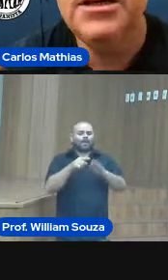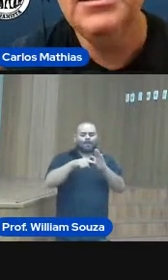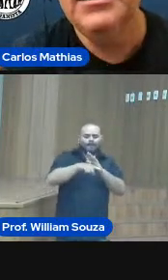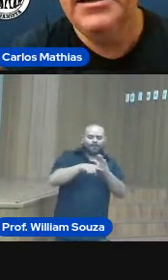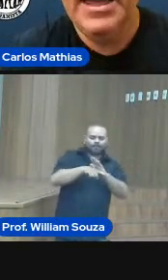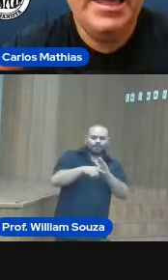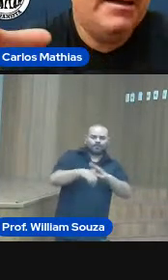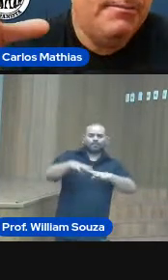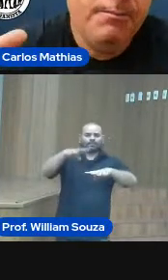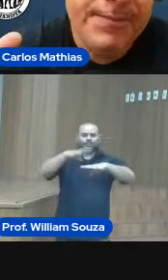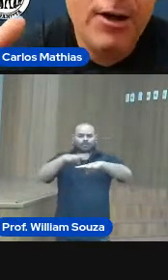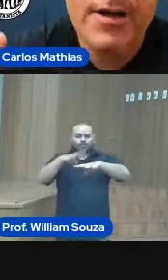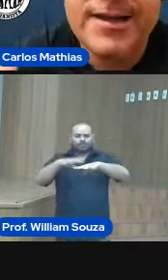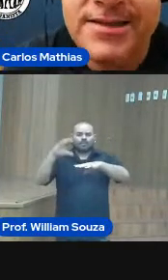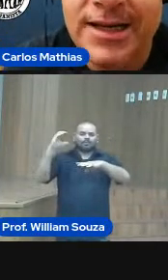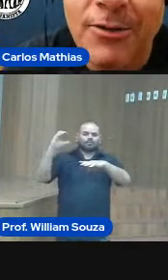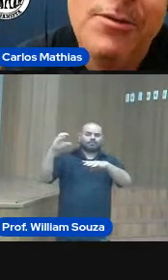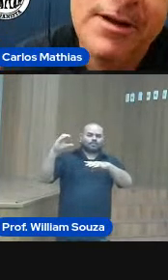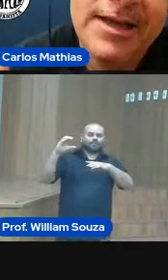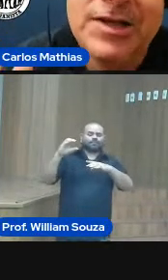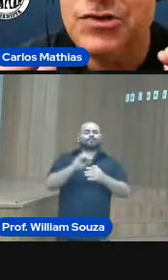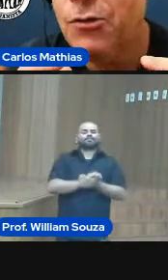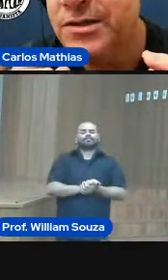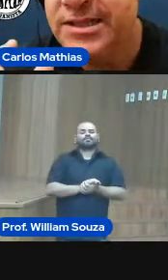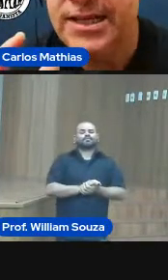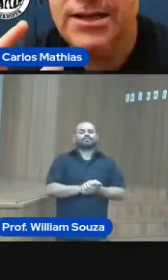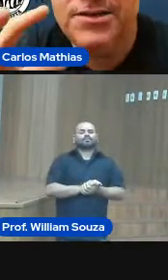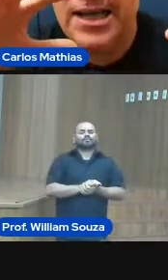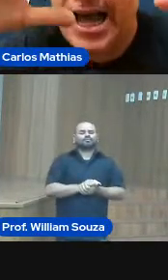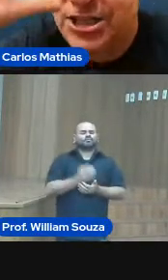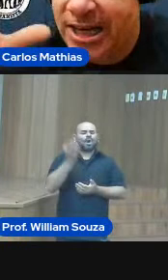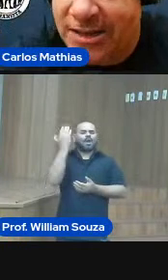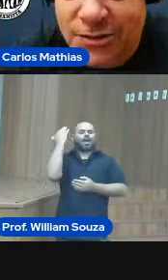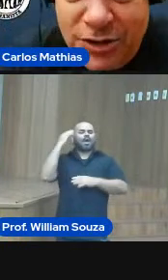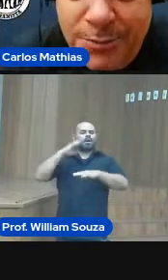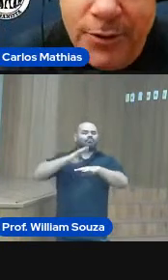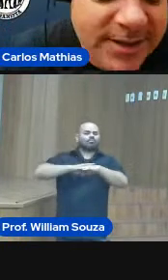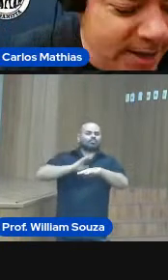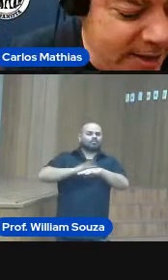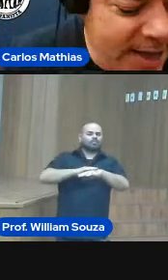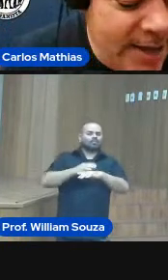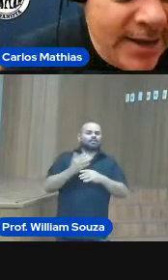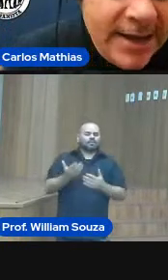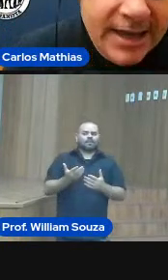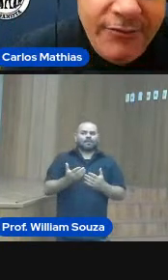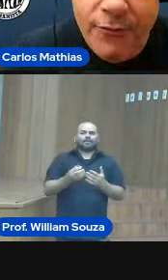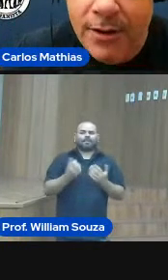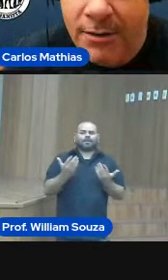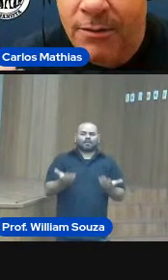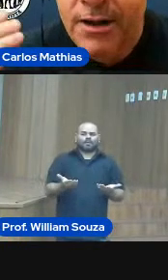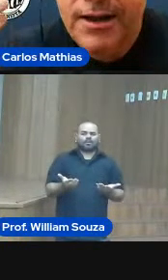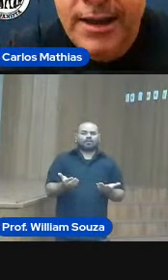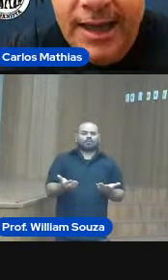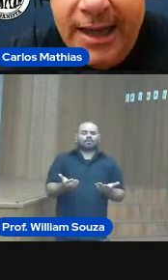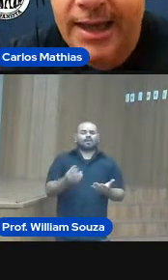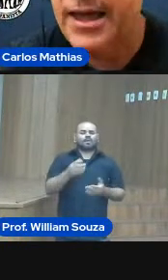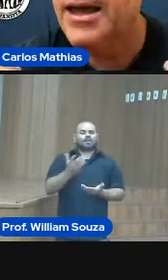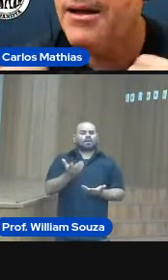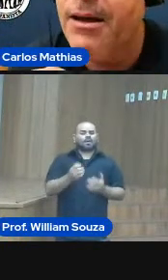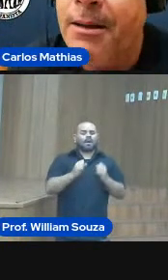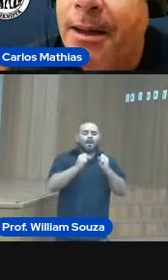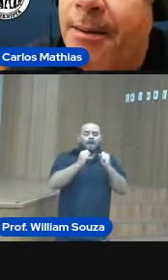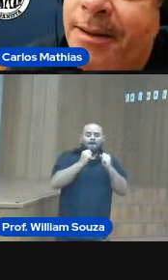científico-matemáticas da ocasião, isso considerando-se as relações de poder, né, que foram